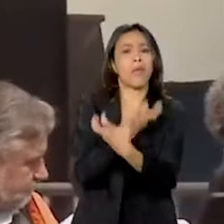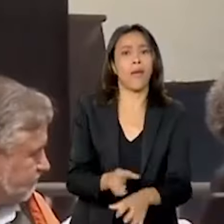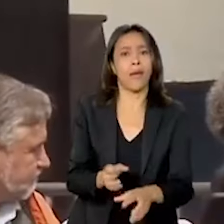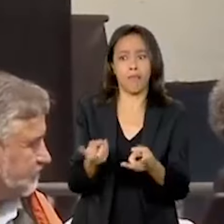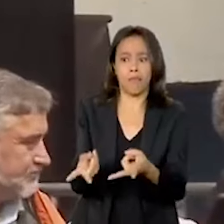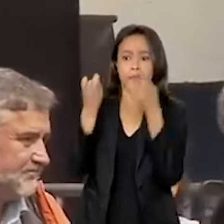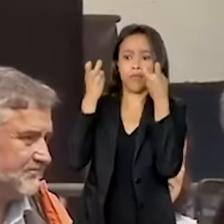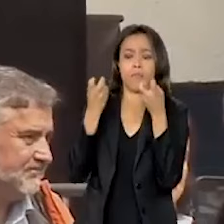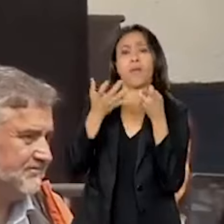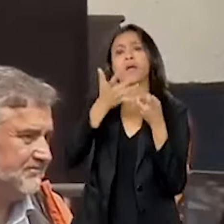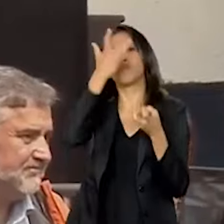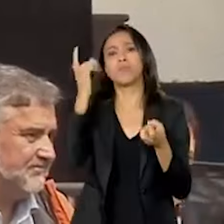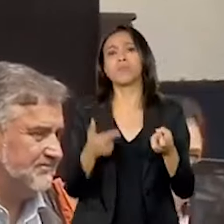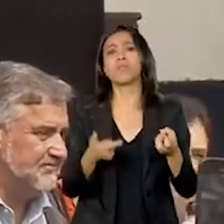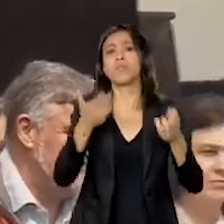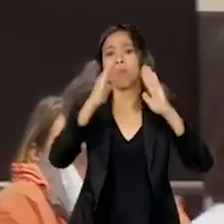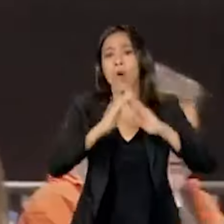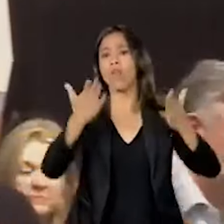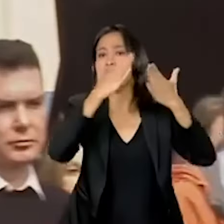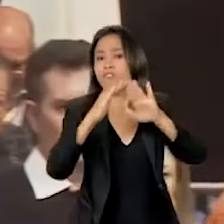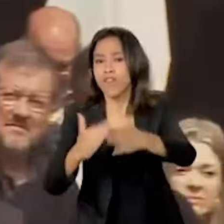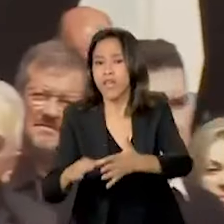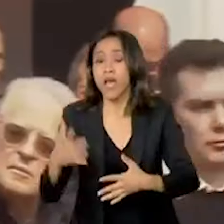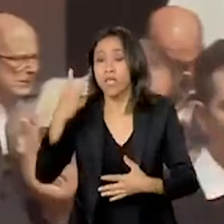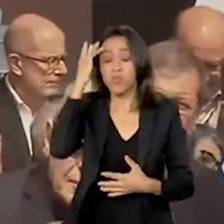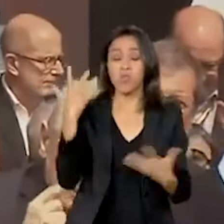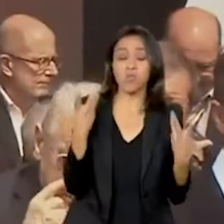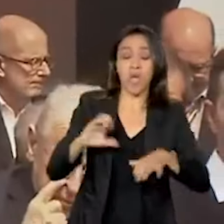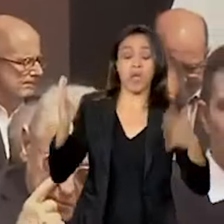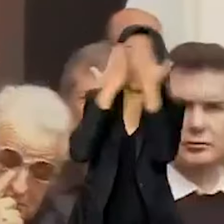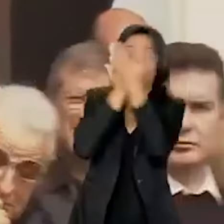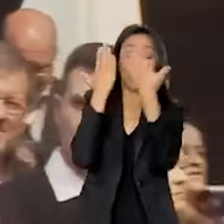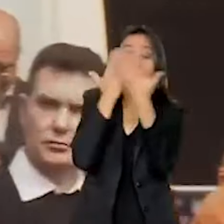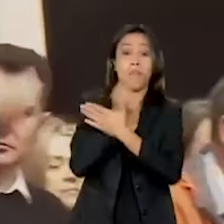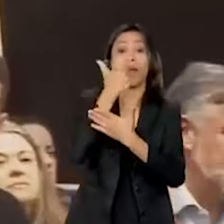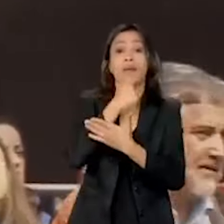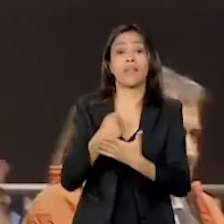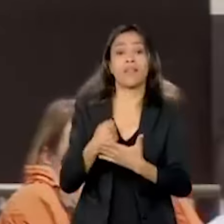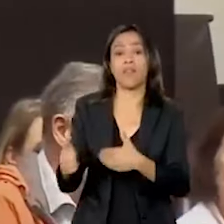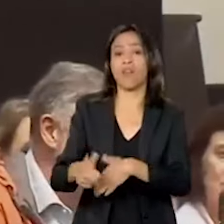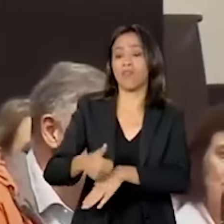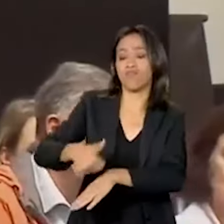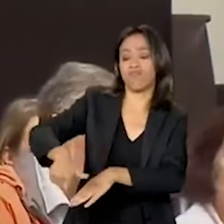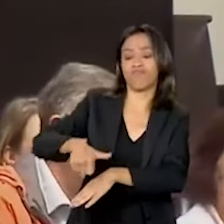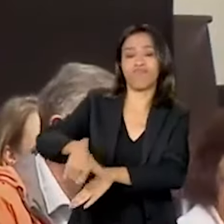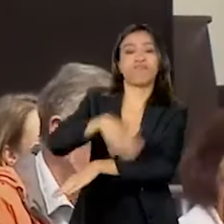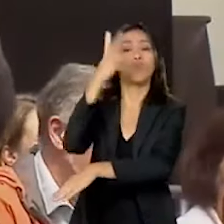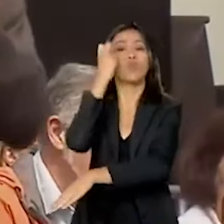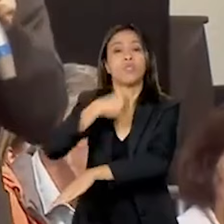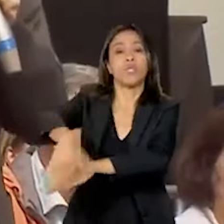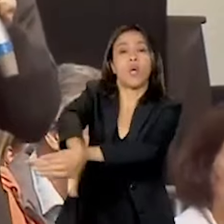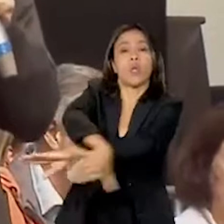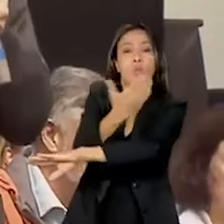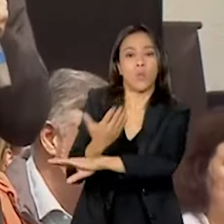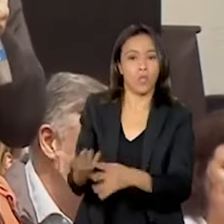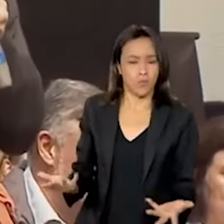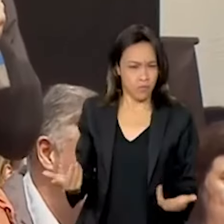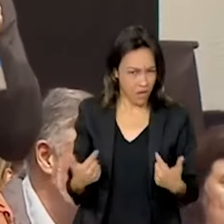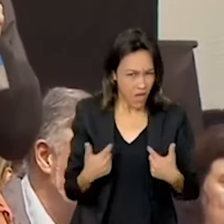pessoas da periferia, as pessoas não querem enxergar as pessoas que estão marginalizadas e dormindo na rua. Pois